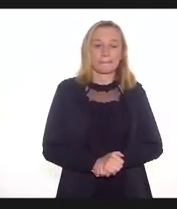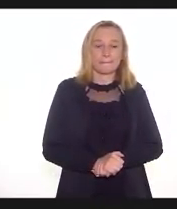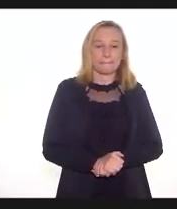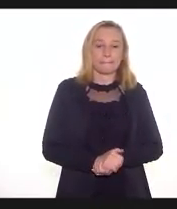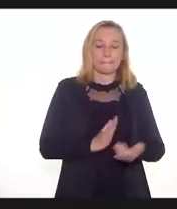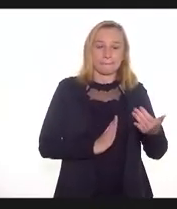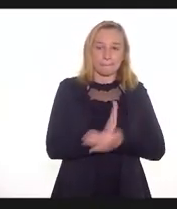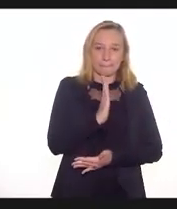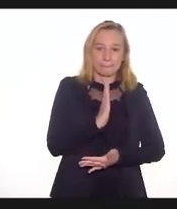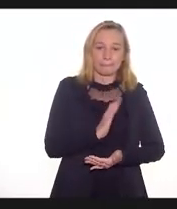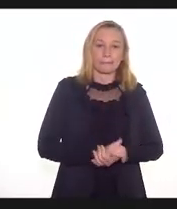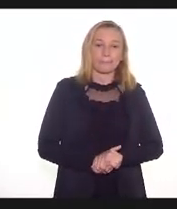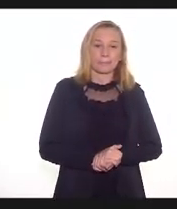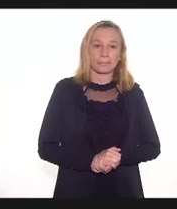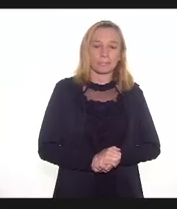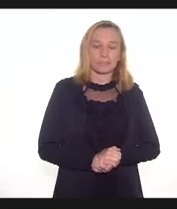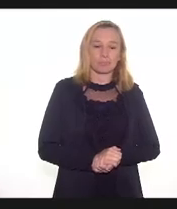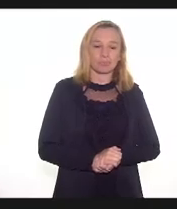aprovado.